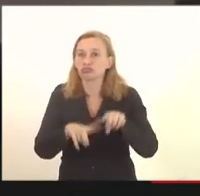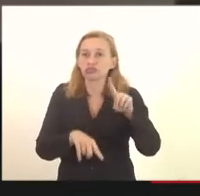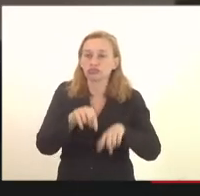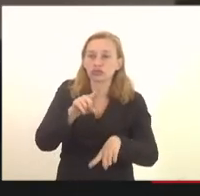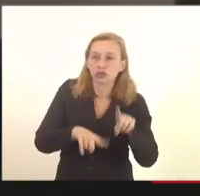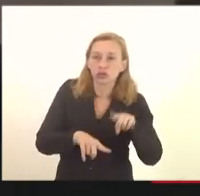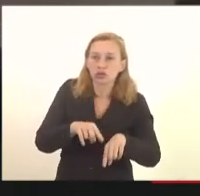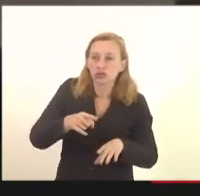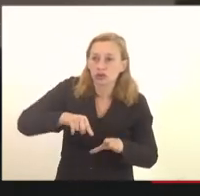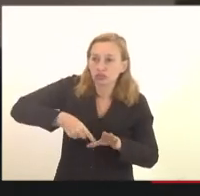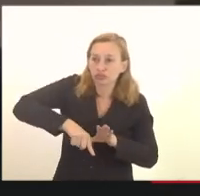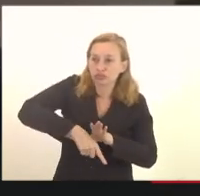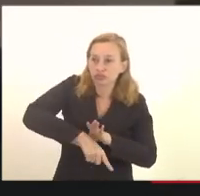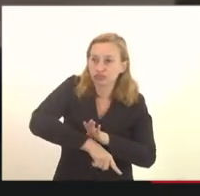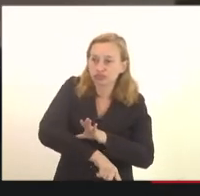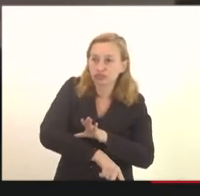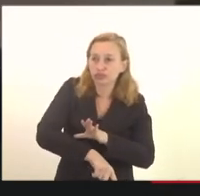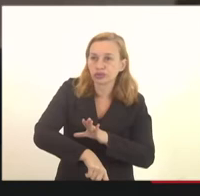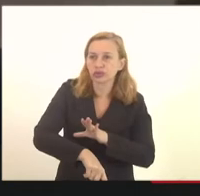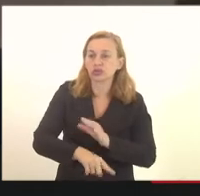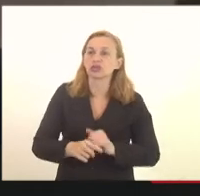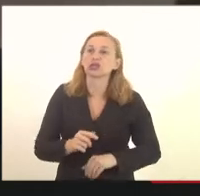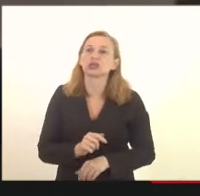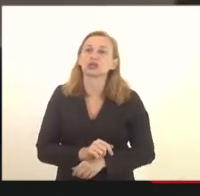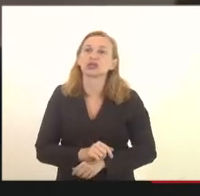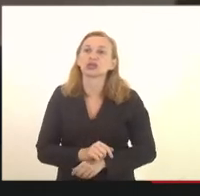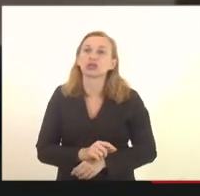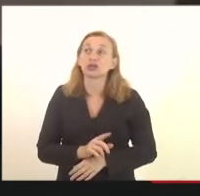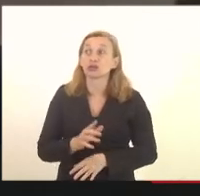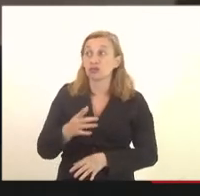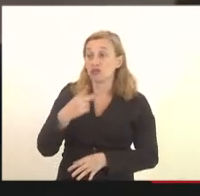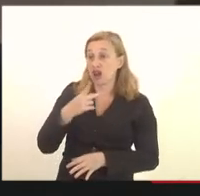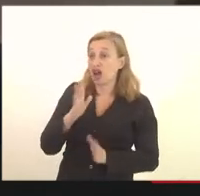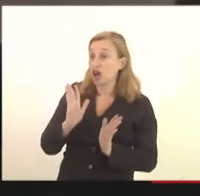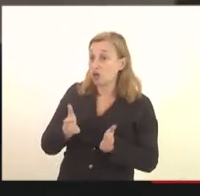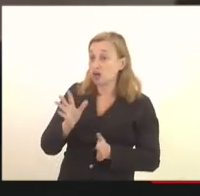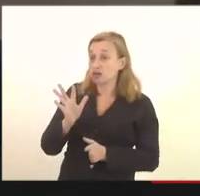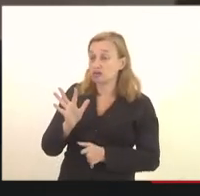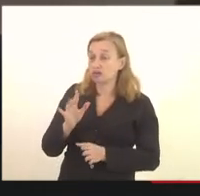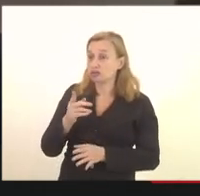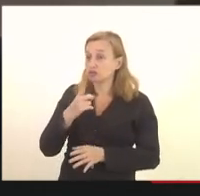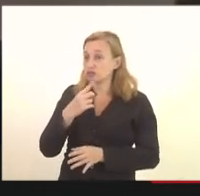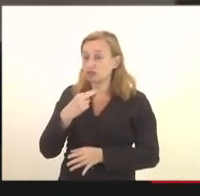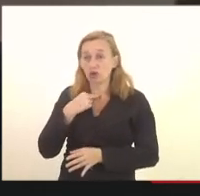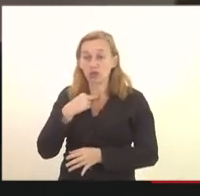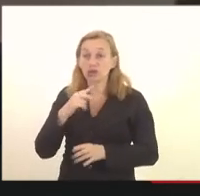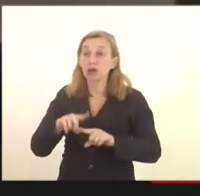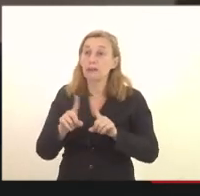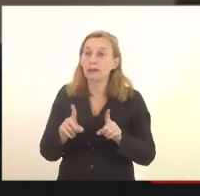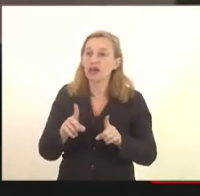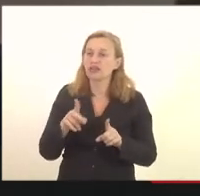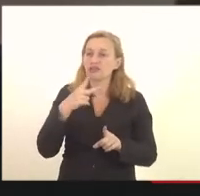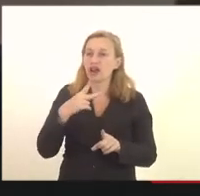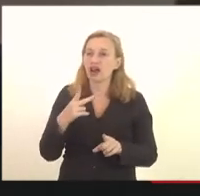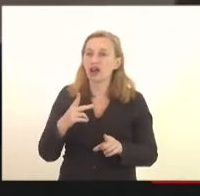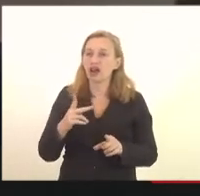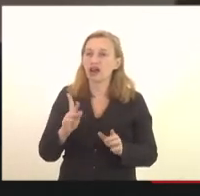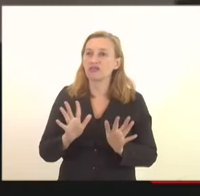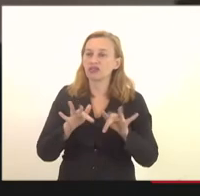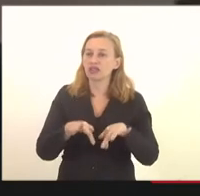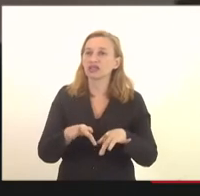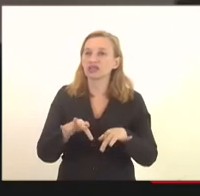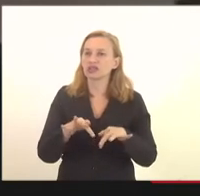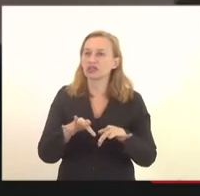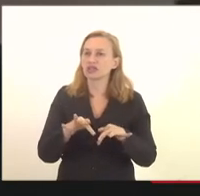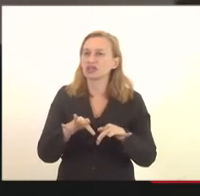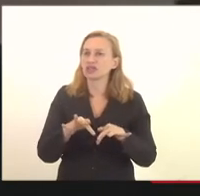para perfuração, eu não posso falar nada sobre isso agora, mas a gente está, realmente, como estamos iniciando a operação, não há